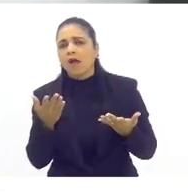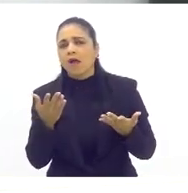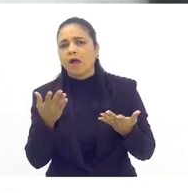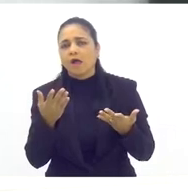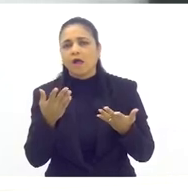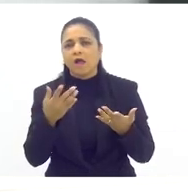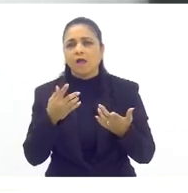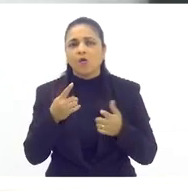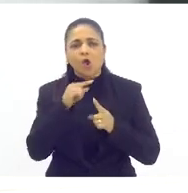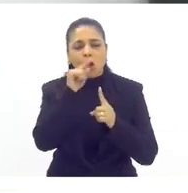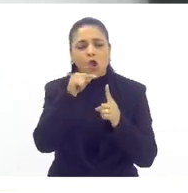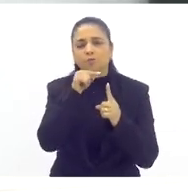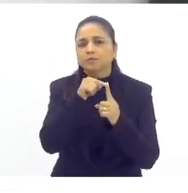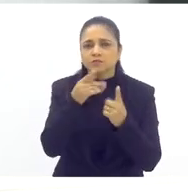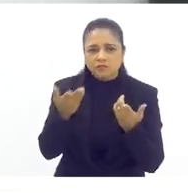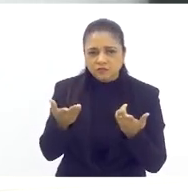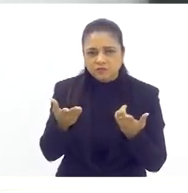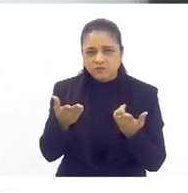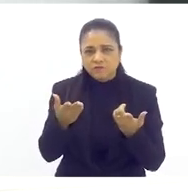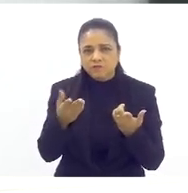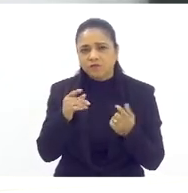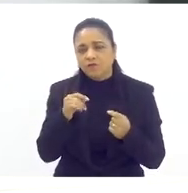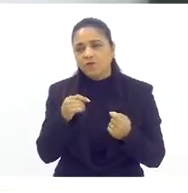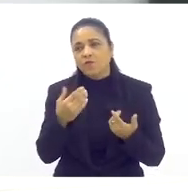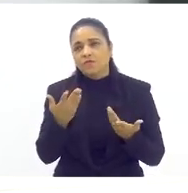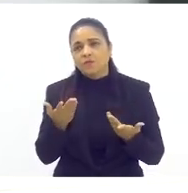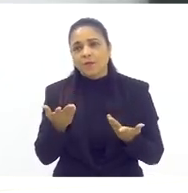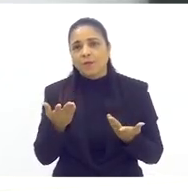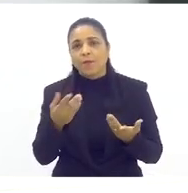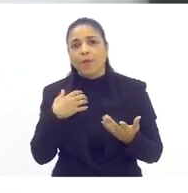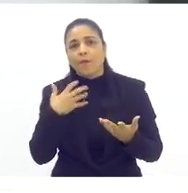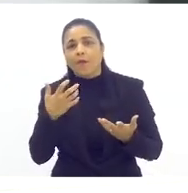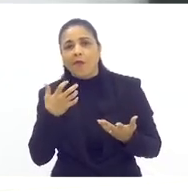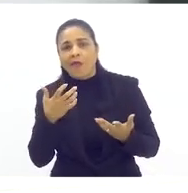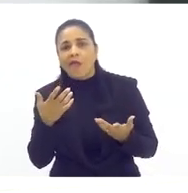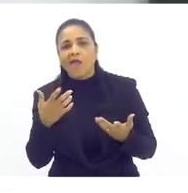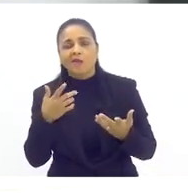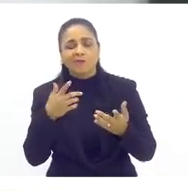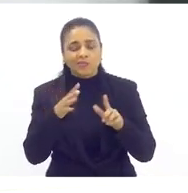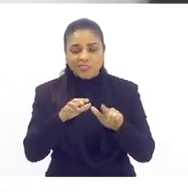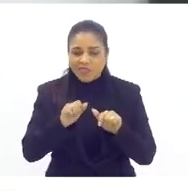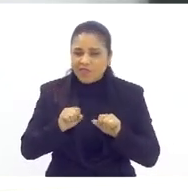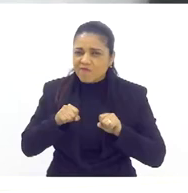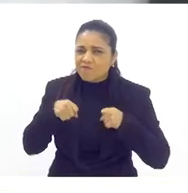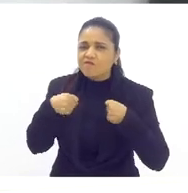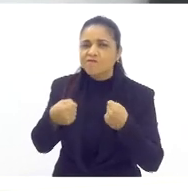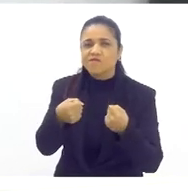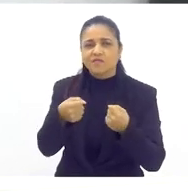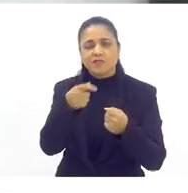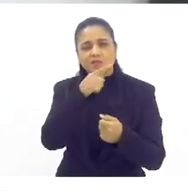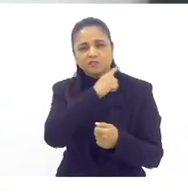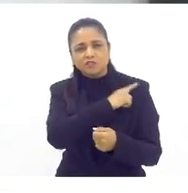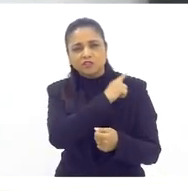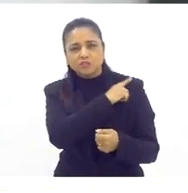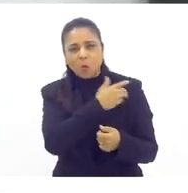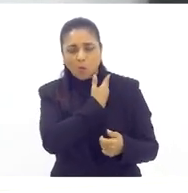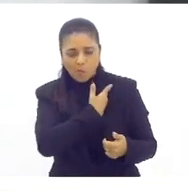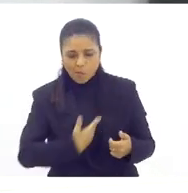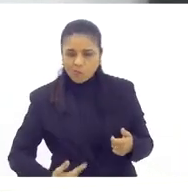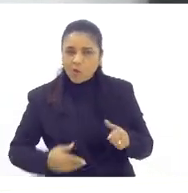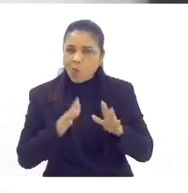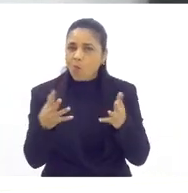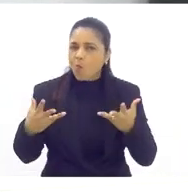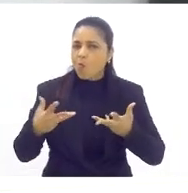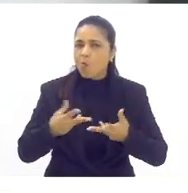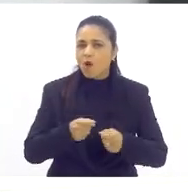desmerecendo quem passou né não é isso mas eu tô aqui enquanto uma defensora de uma gestão pública de qualidade